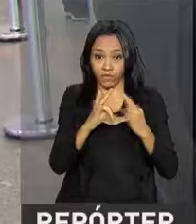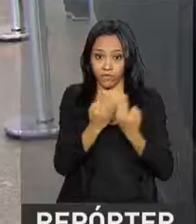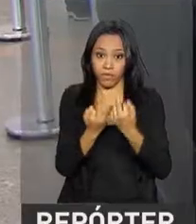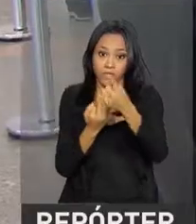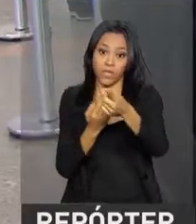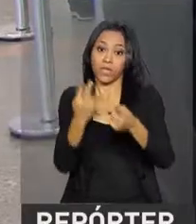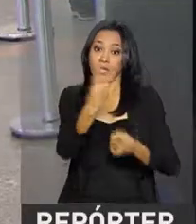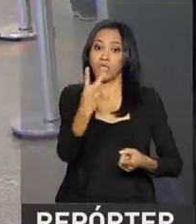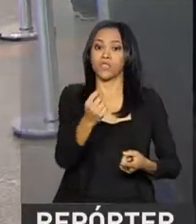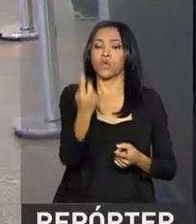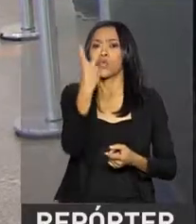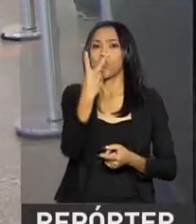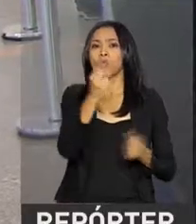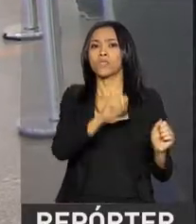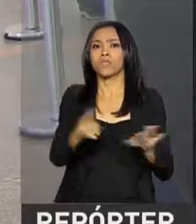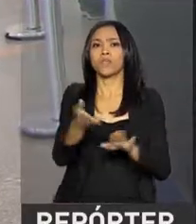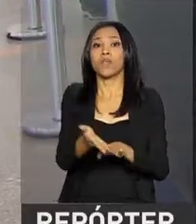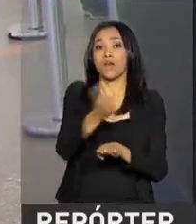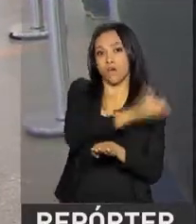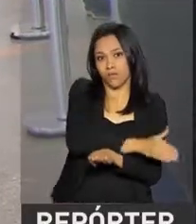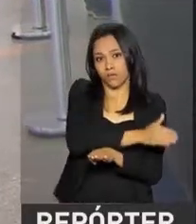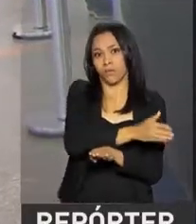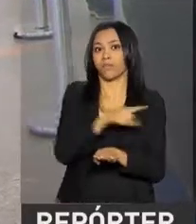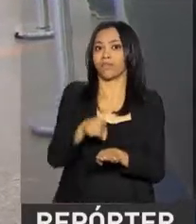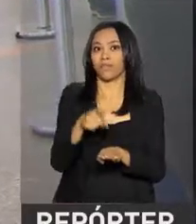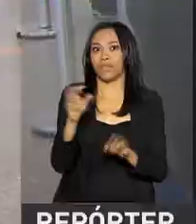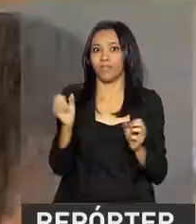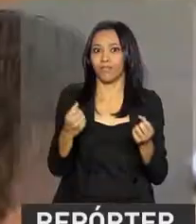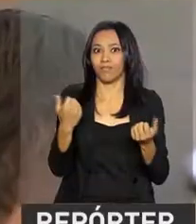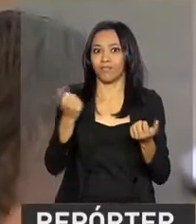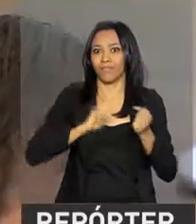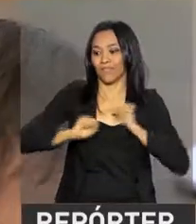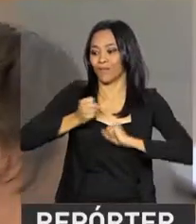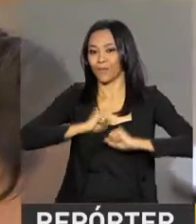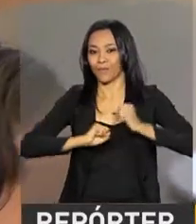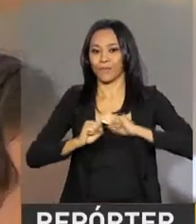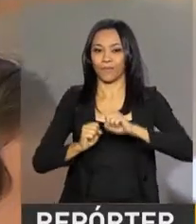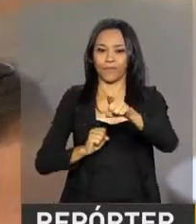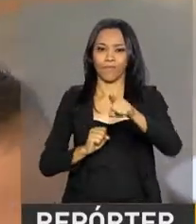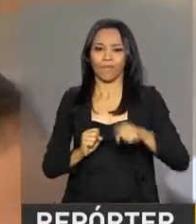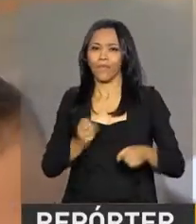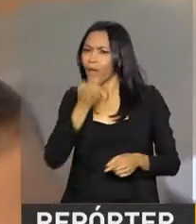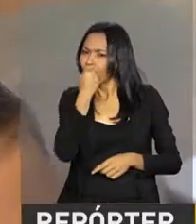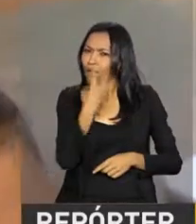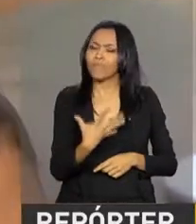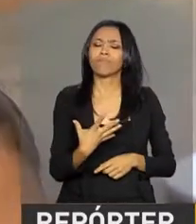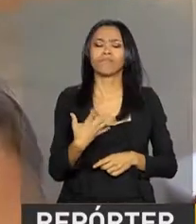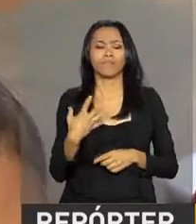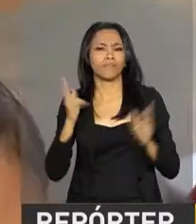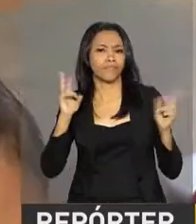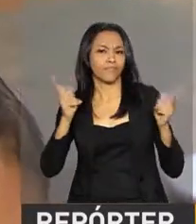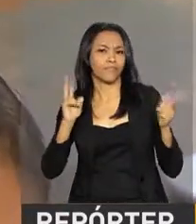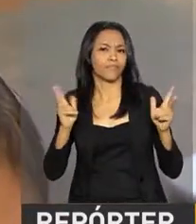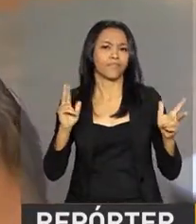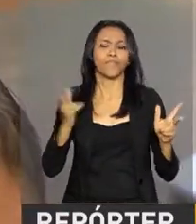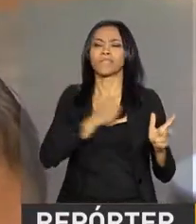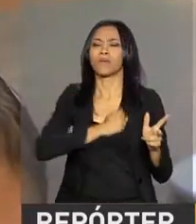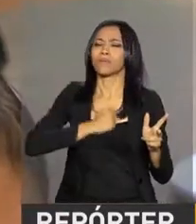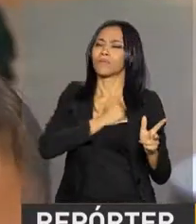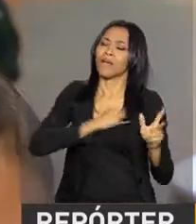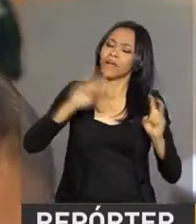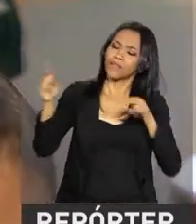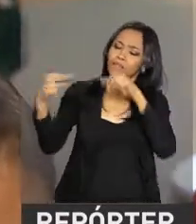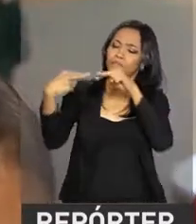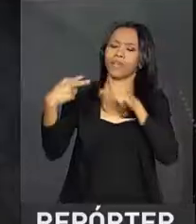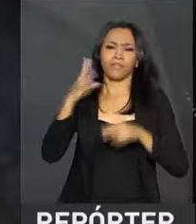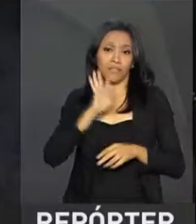estão indo uma semana antes e a expectativa está grande. Ah, vai ser muito divertido. Eu vou matar a saudade com a minha família,